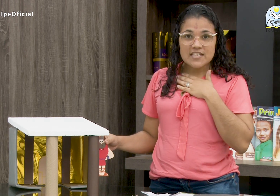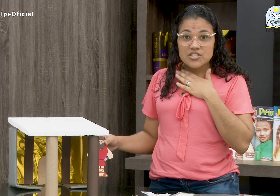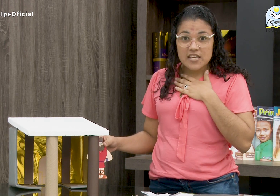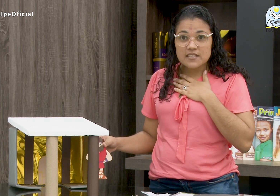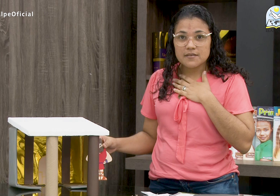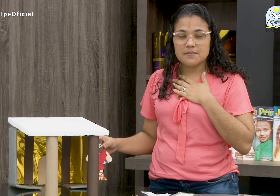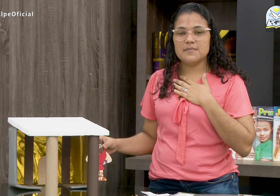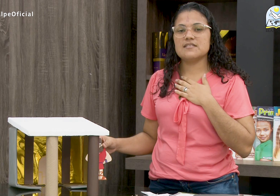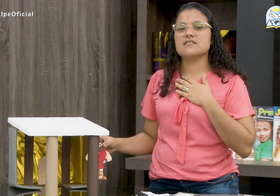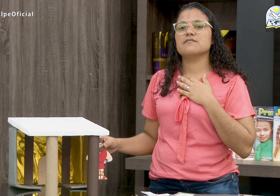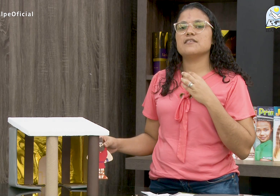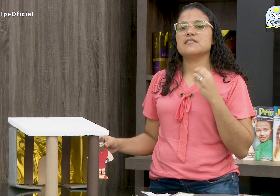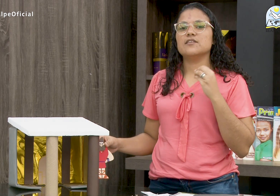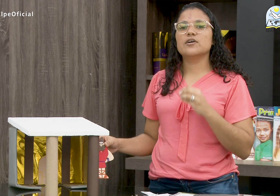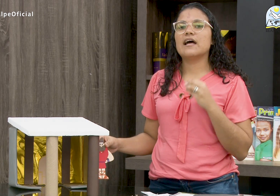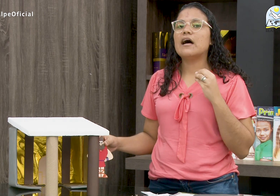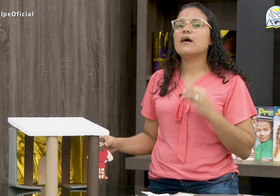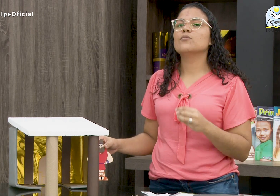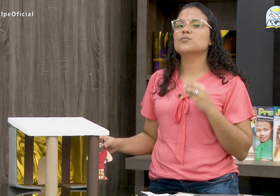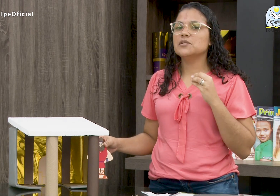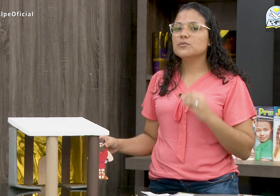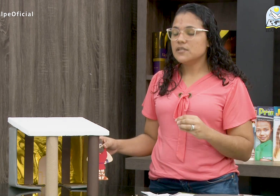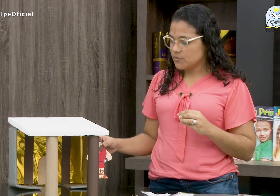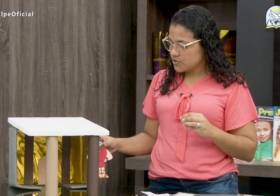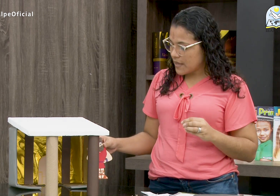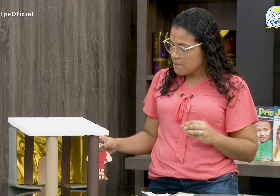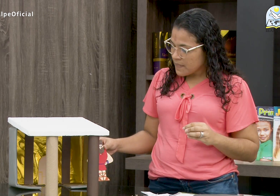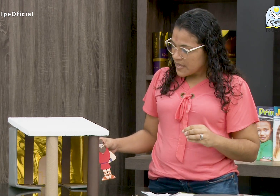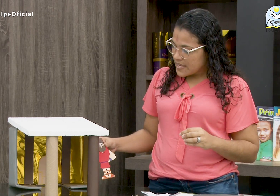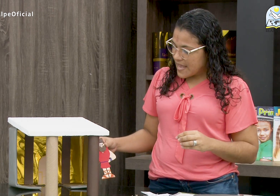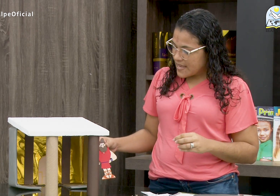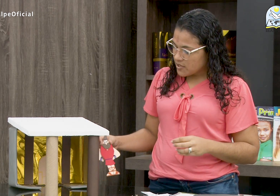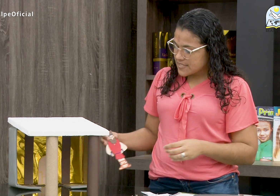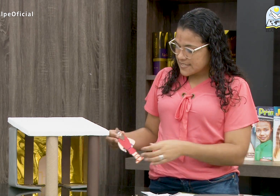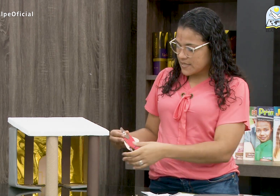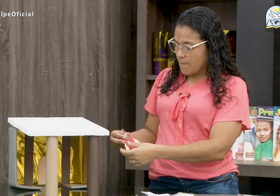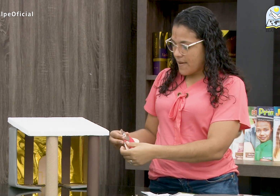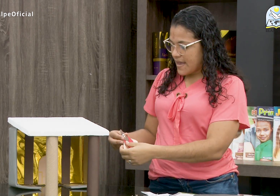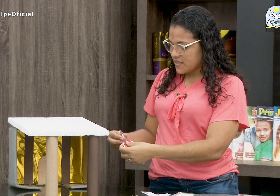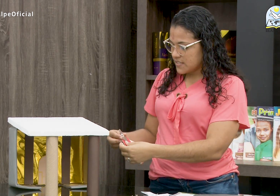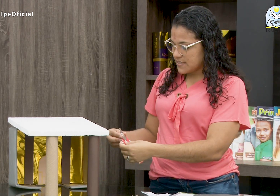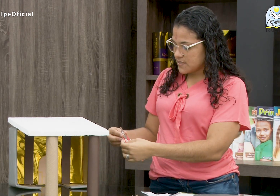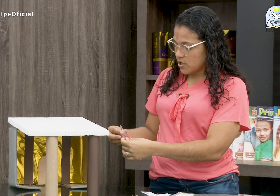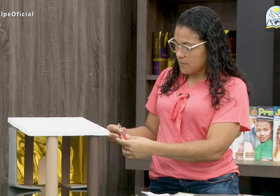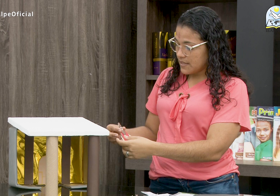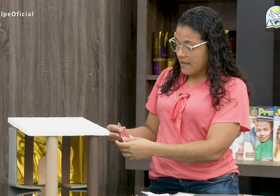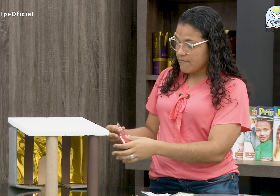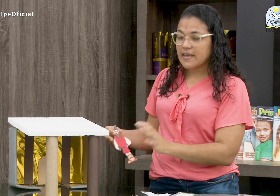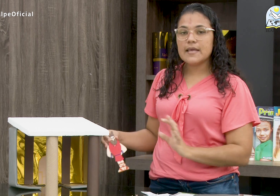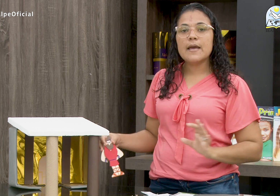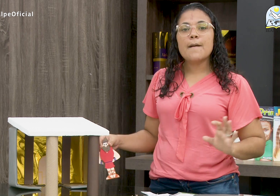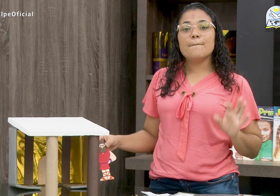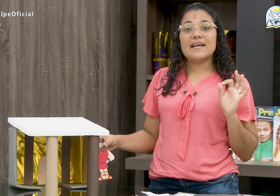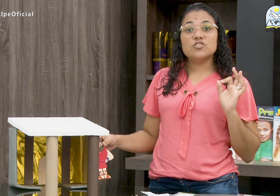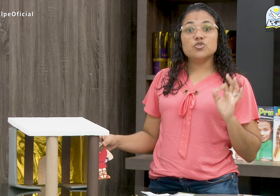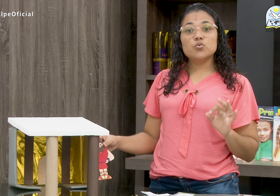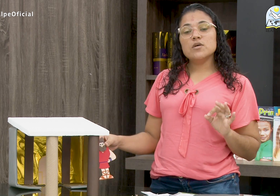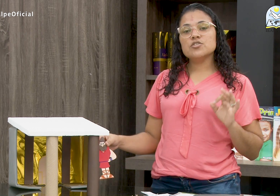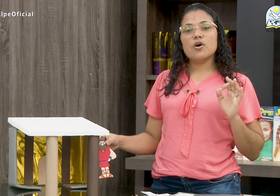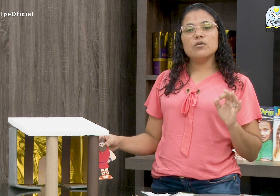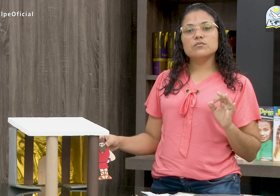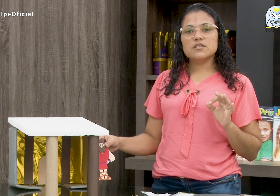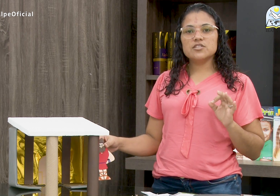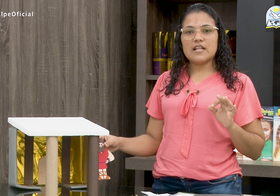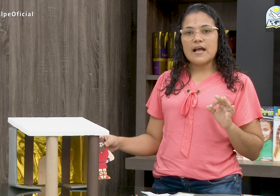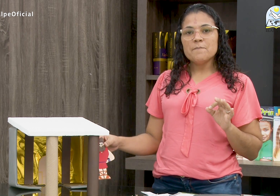o que a gente precisa fazer, adorar ao único Deus, tá? E aí, ó, Sansão pega e diz assim: olha, me leva aí para as